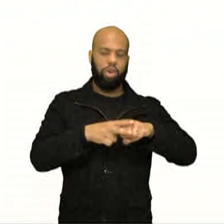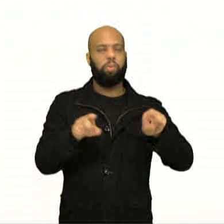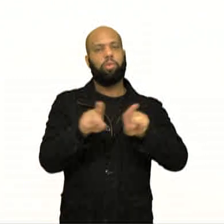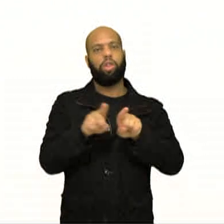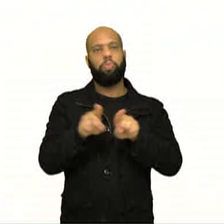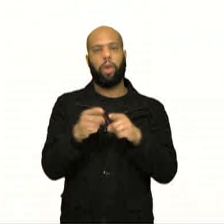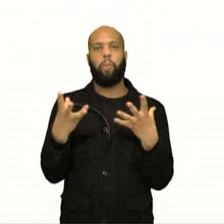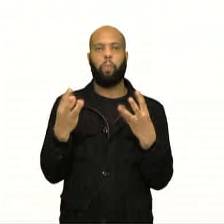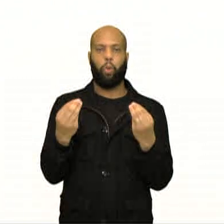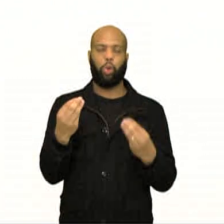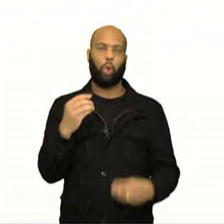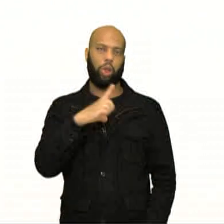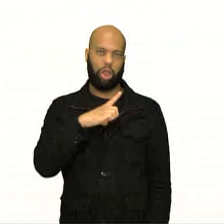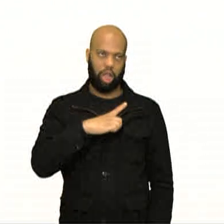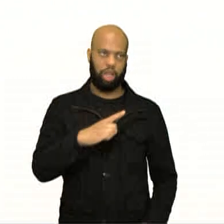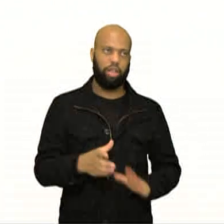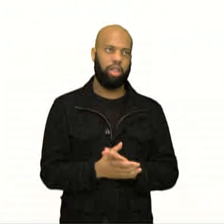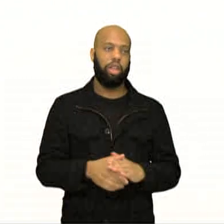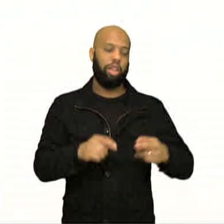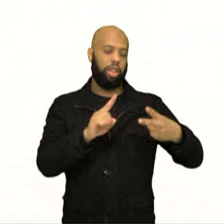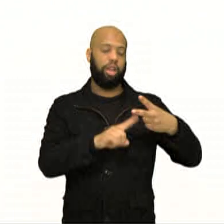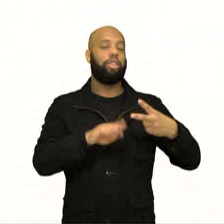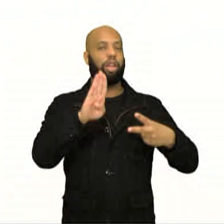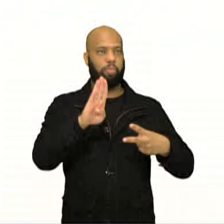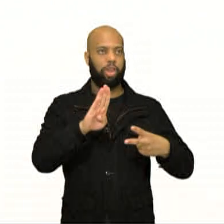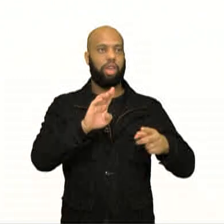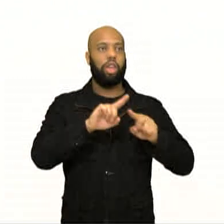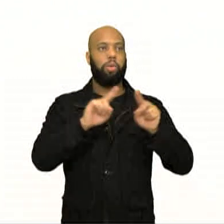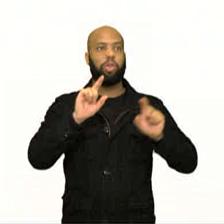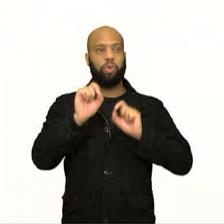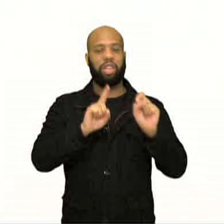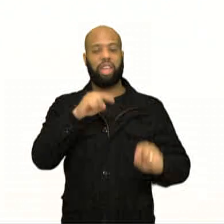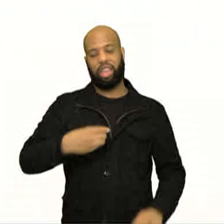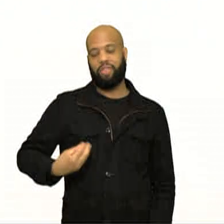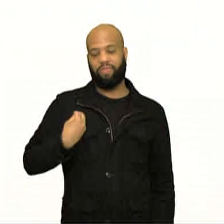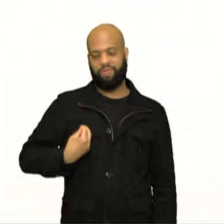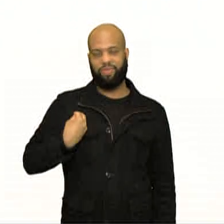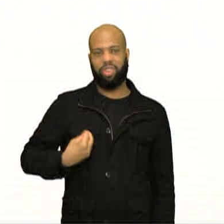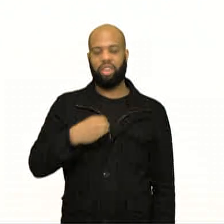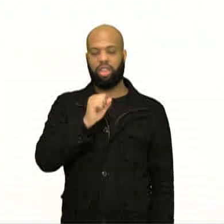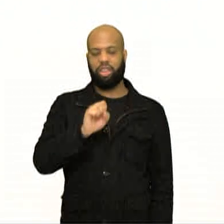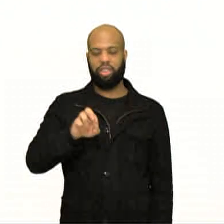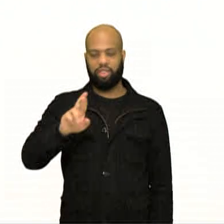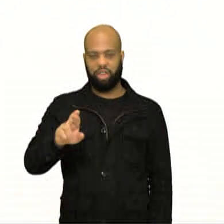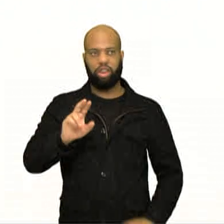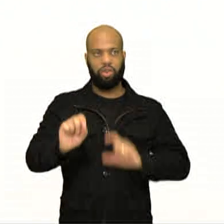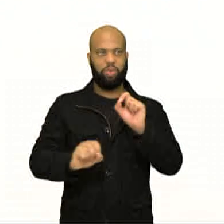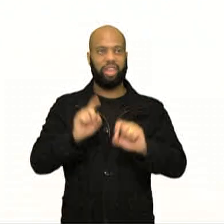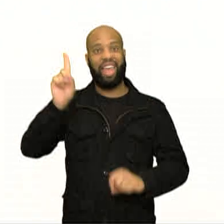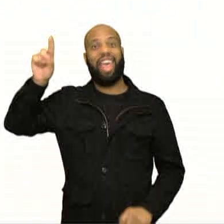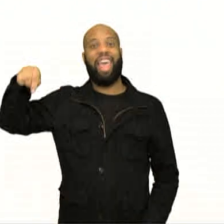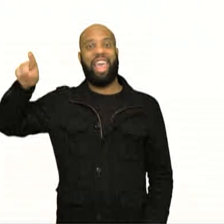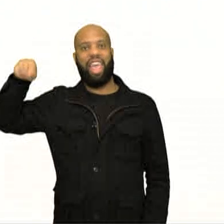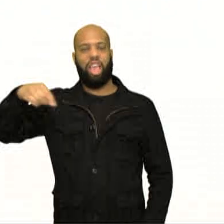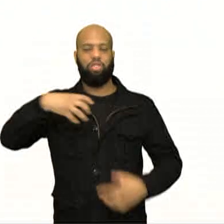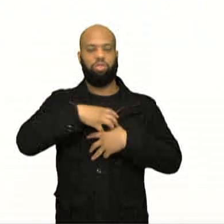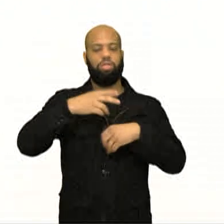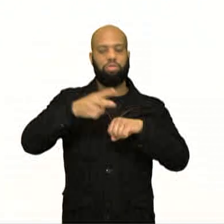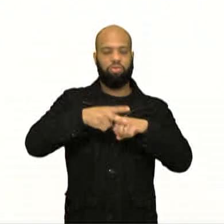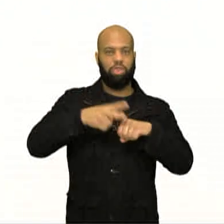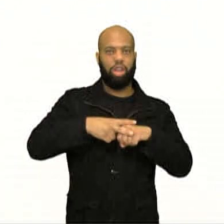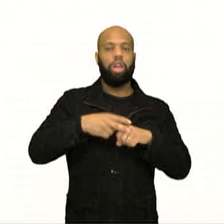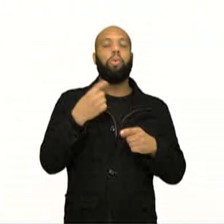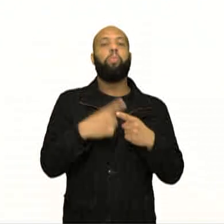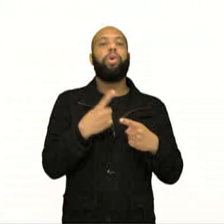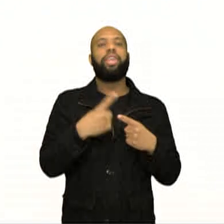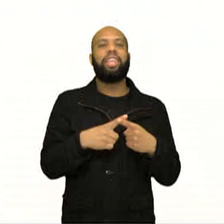Na letra B, o raciocínio era o mesmo, mas o verbo era o ser, né? A forma verbal era o né? Que estava no singular.